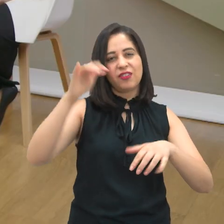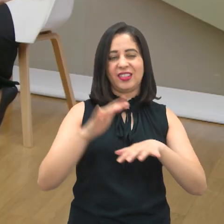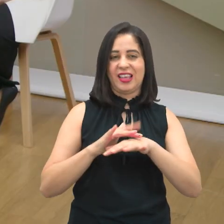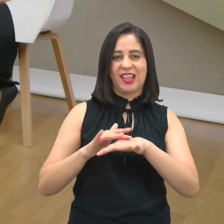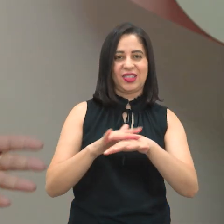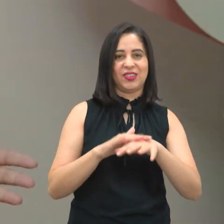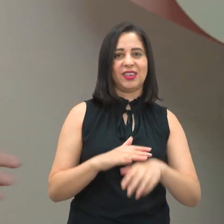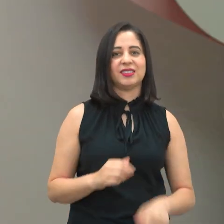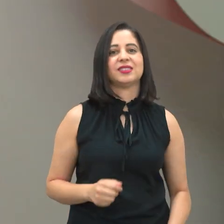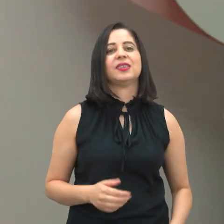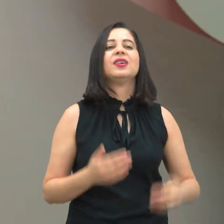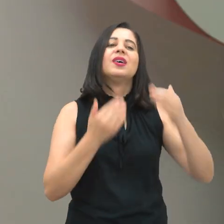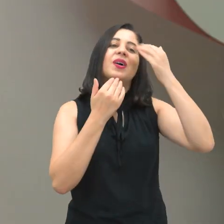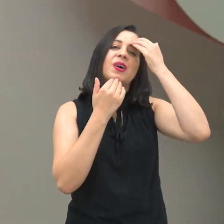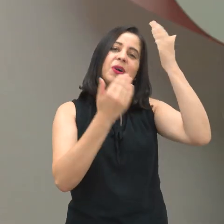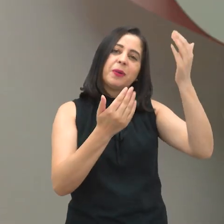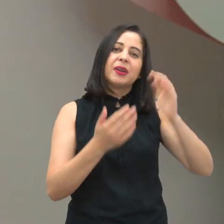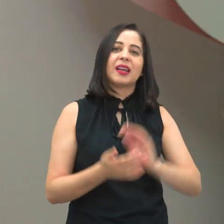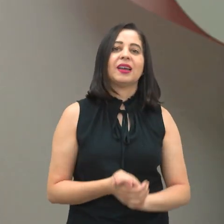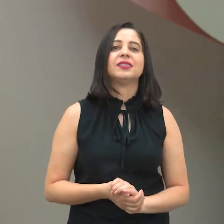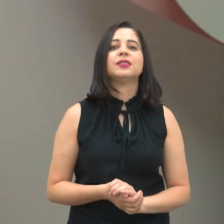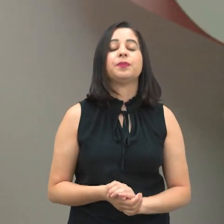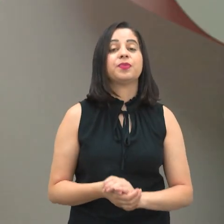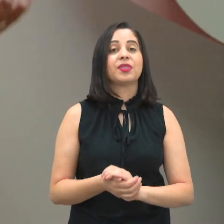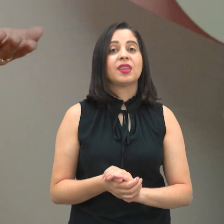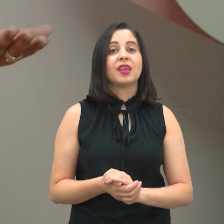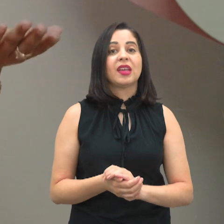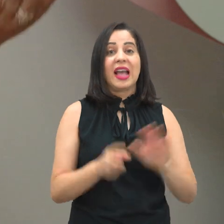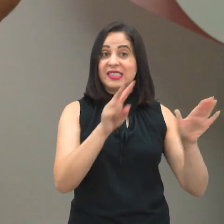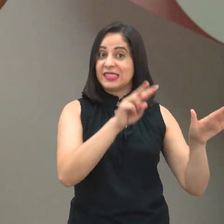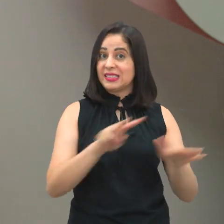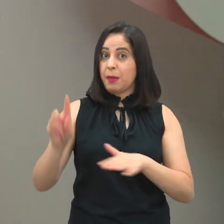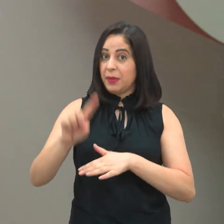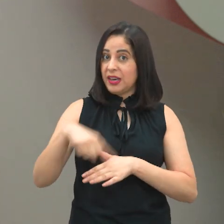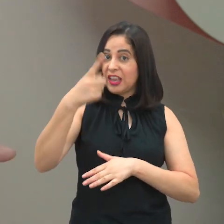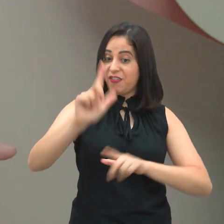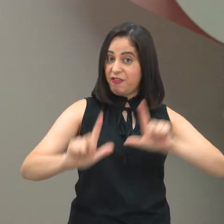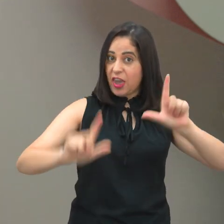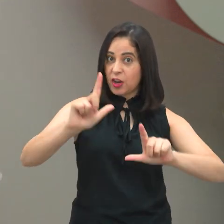Doutora Suzana, nós que agradecemos, muito obrigada. Eu encontro você no